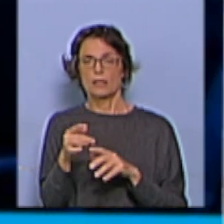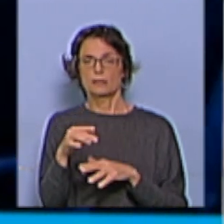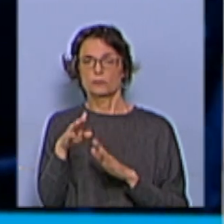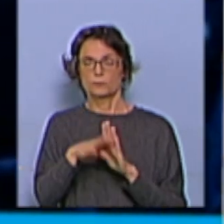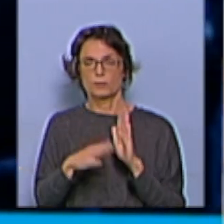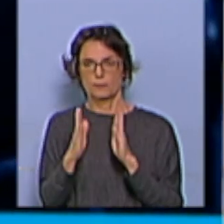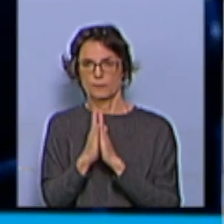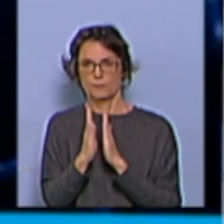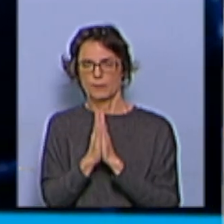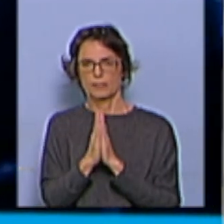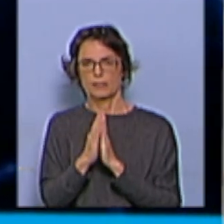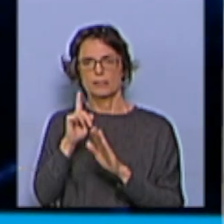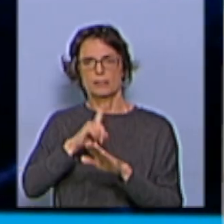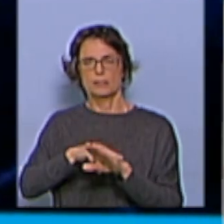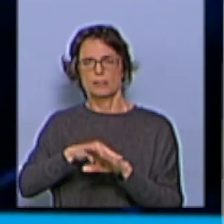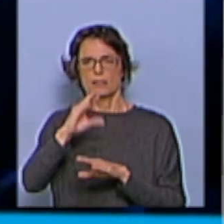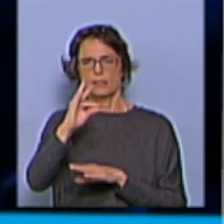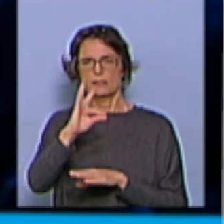programa Eclésia, é pelas